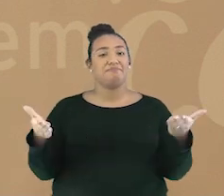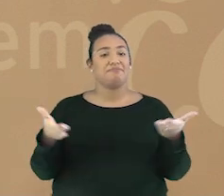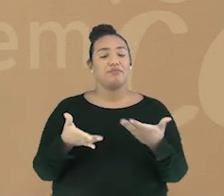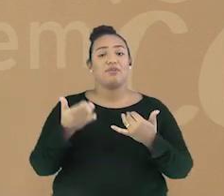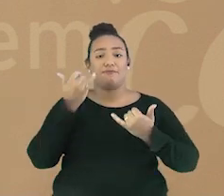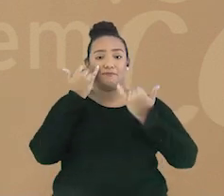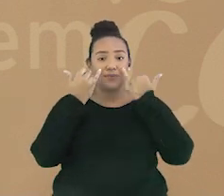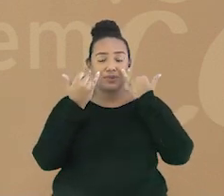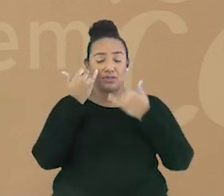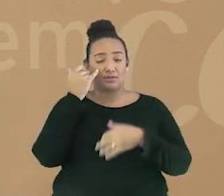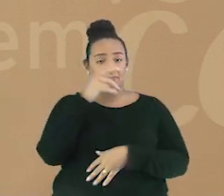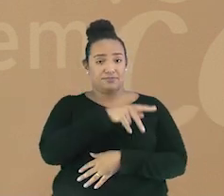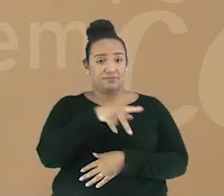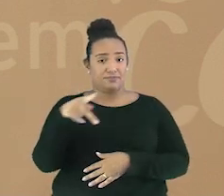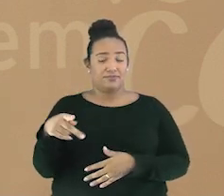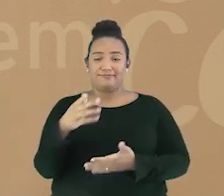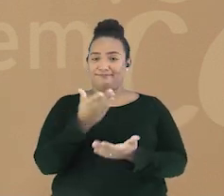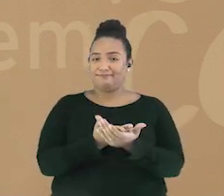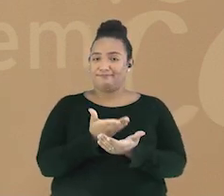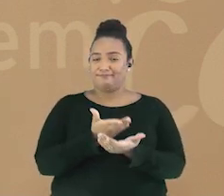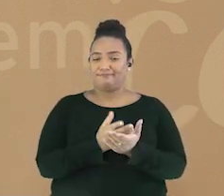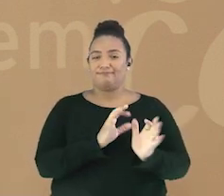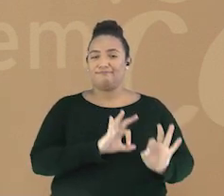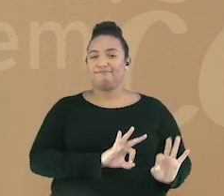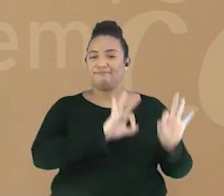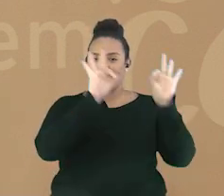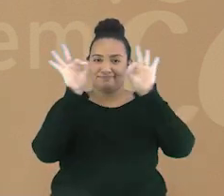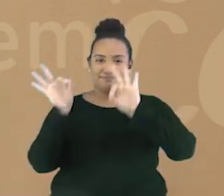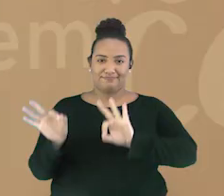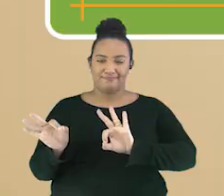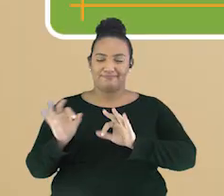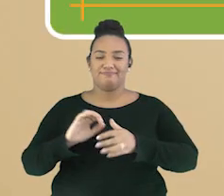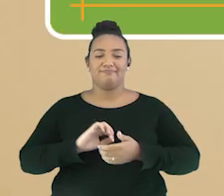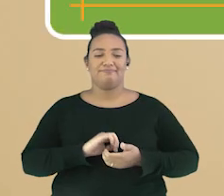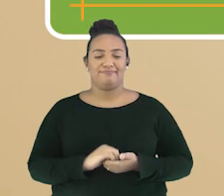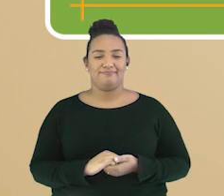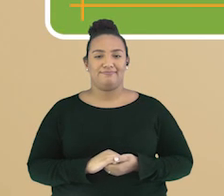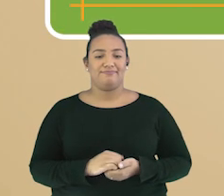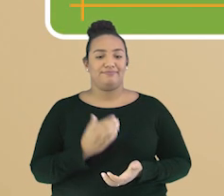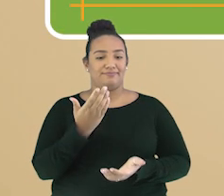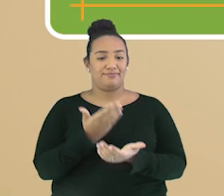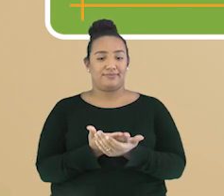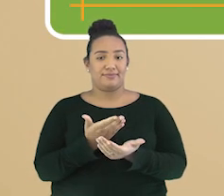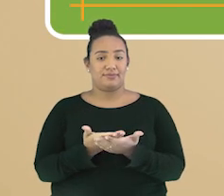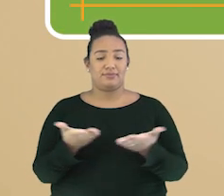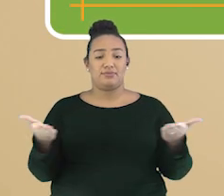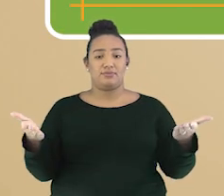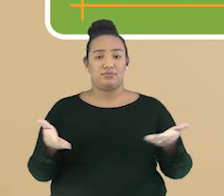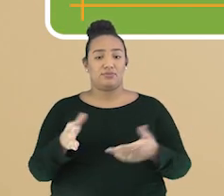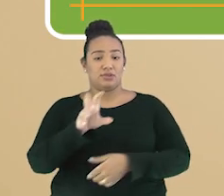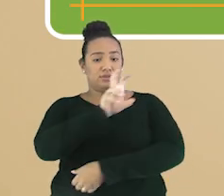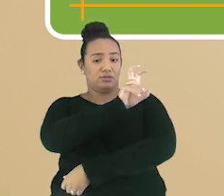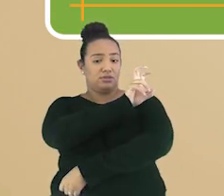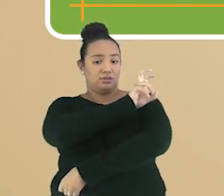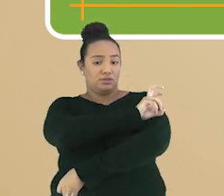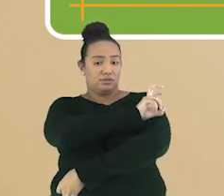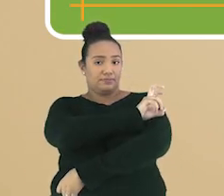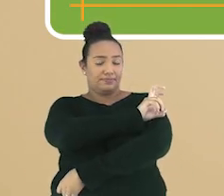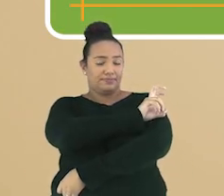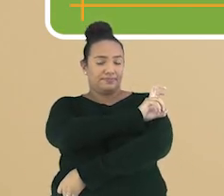para os professores e professoras que estão nos acompanhando. Essa aula é do 5º ano dos